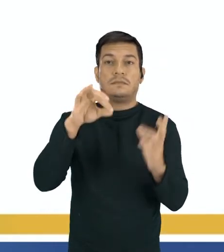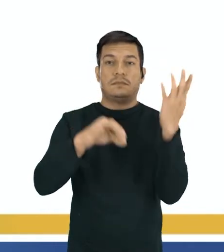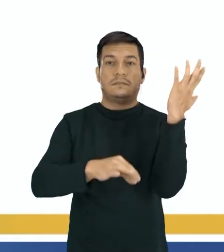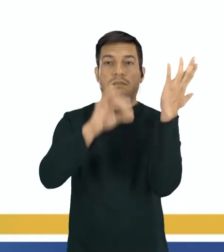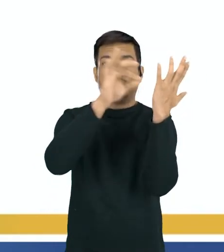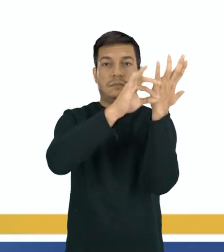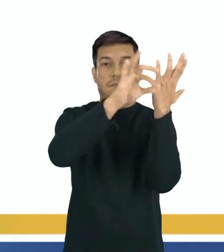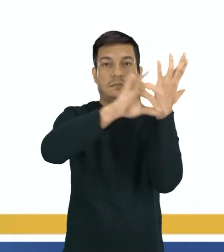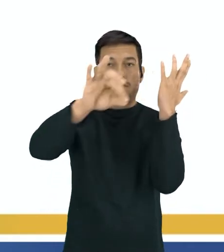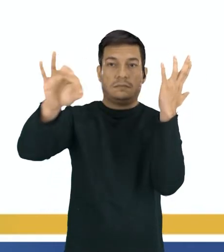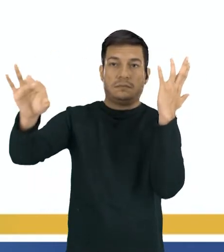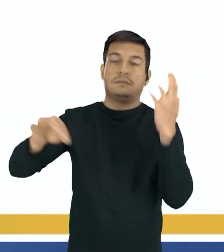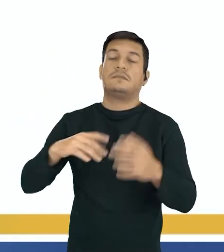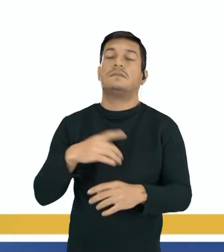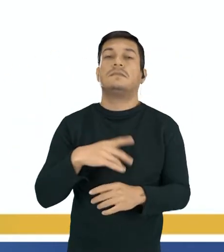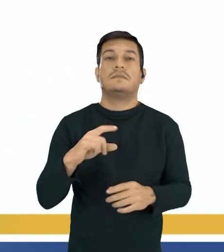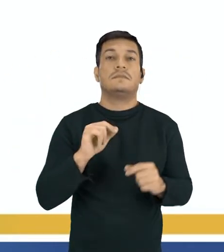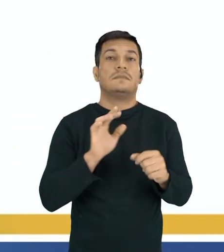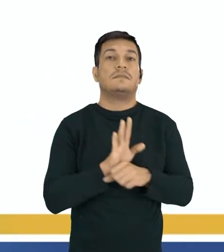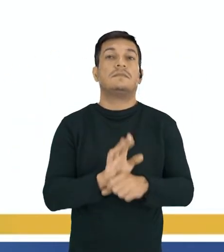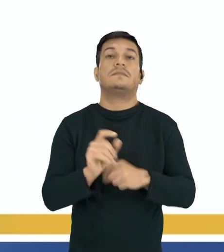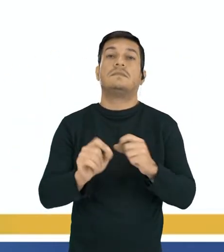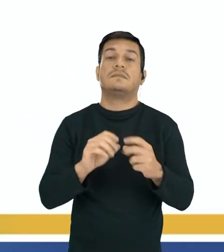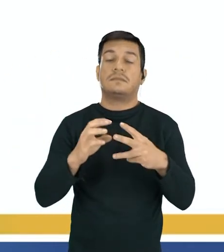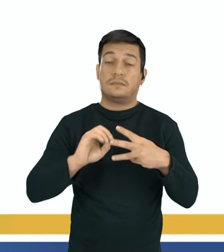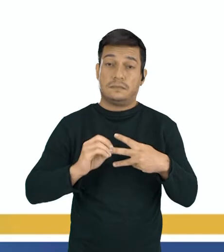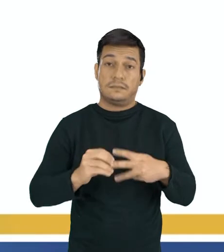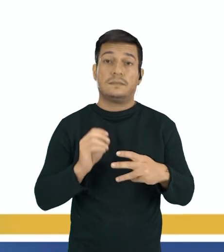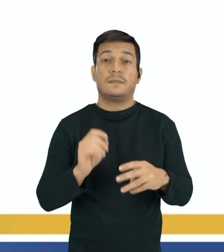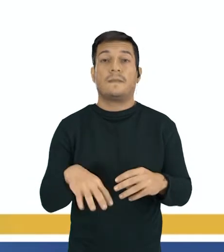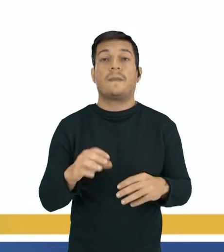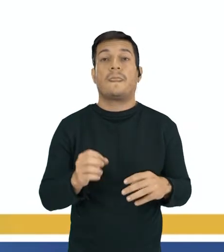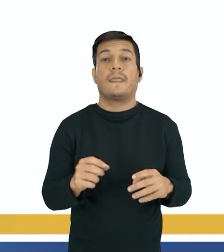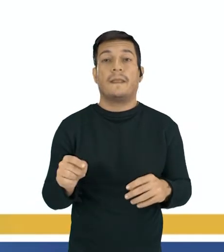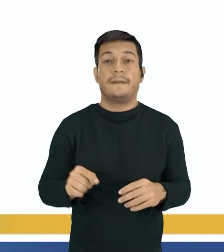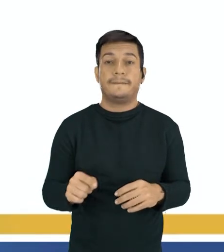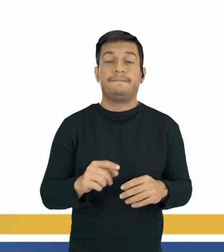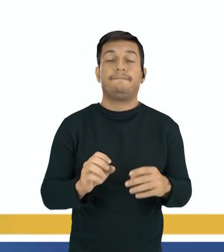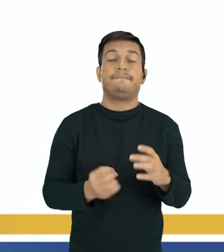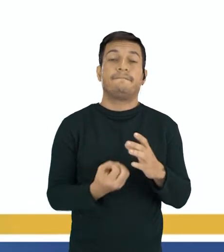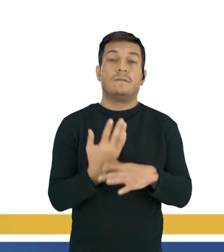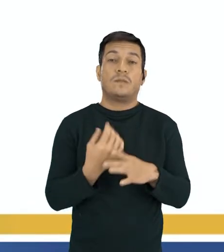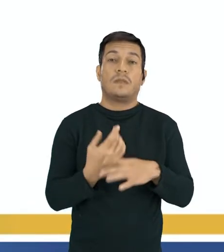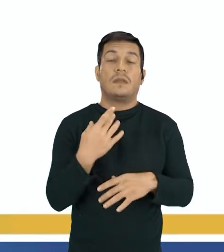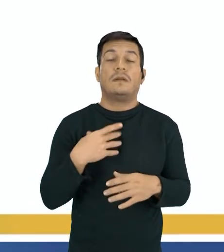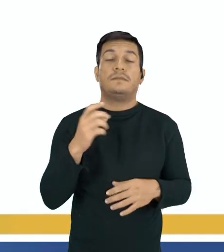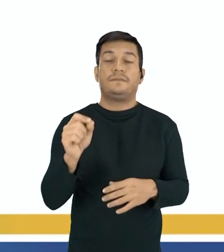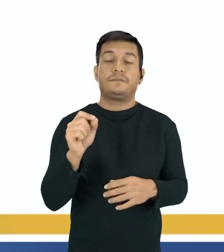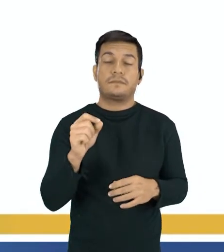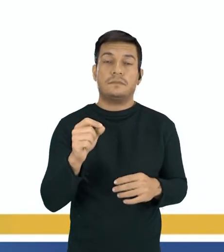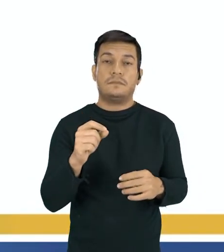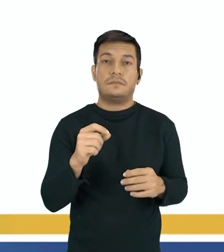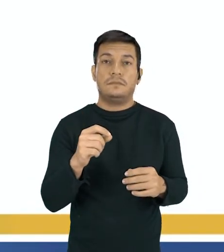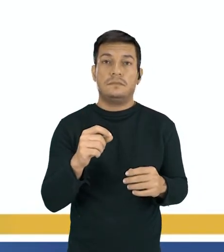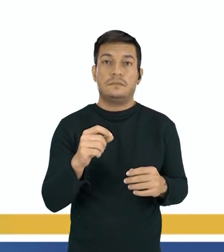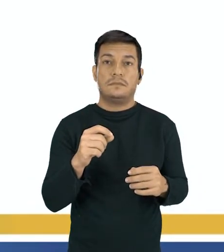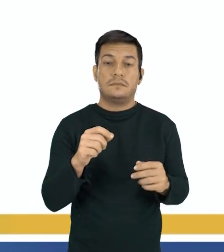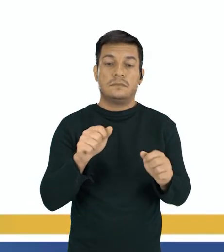que essas estruturas reprodutivas, essas células reprodutivas, elas cheguem de uma flor em outra, de uma flor para